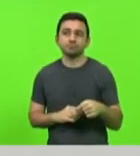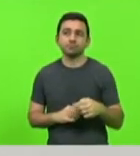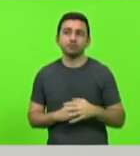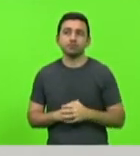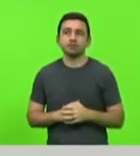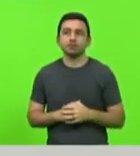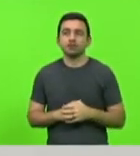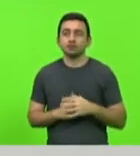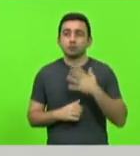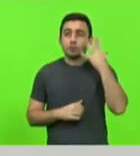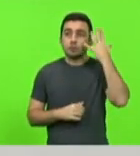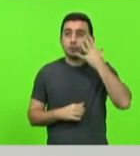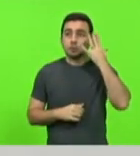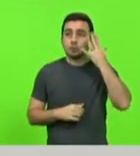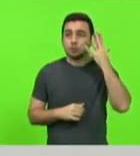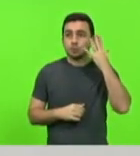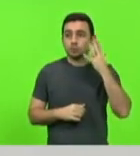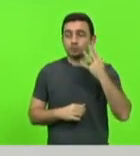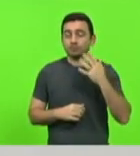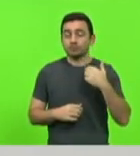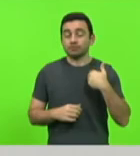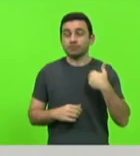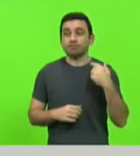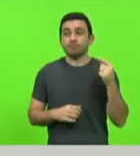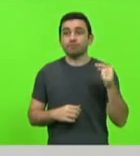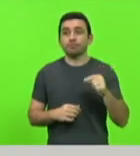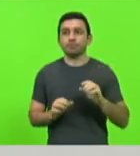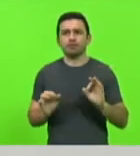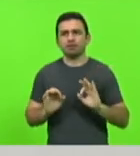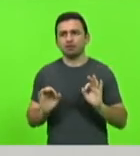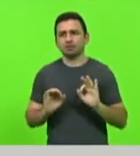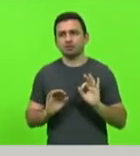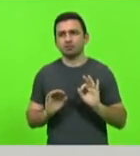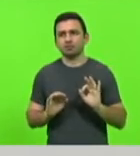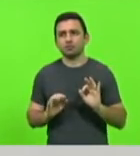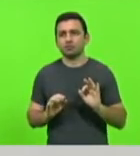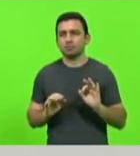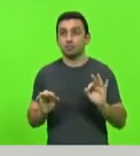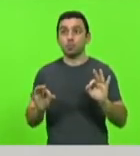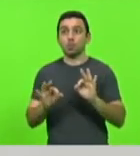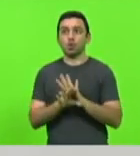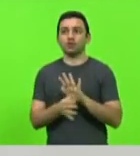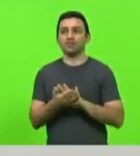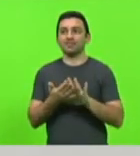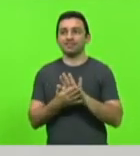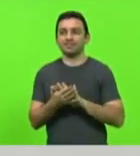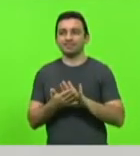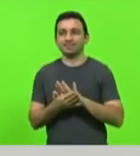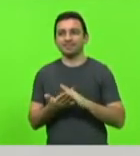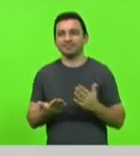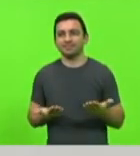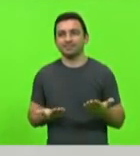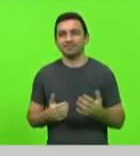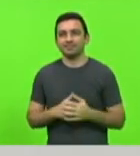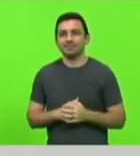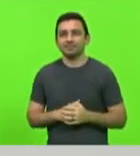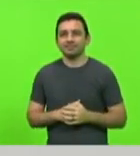um discurso, mas, acima de tudo, nada pronto aqui, deputado Silvio.